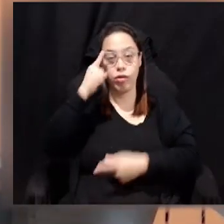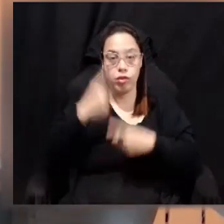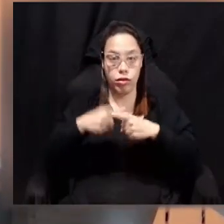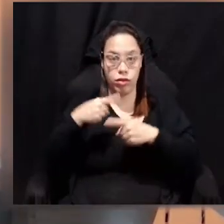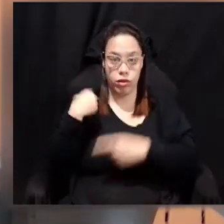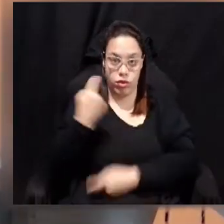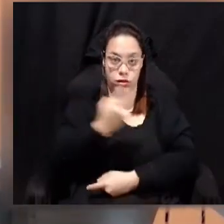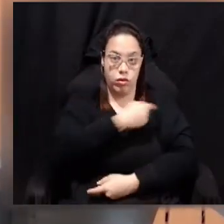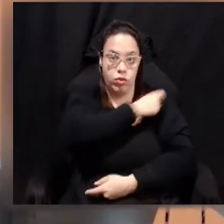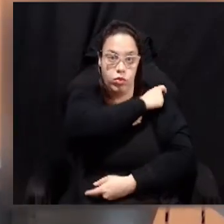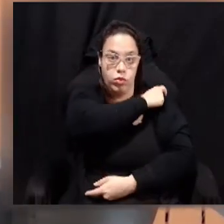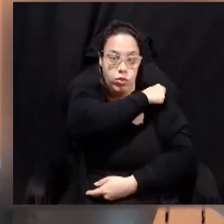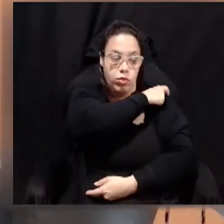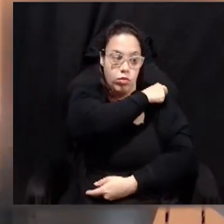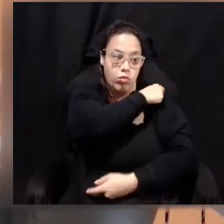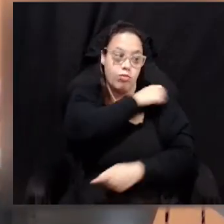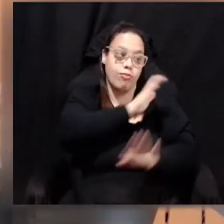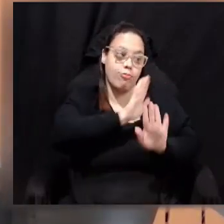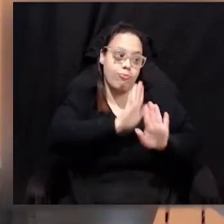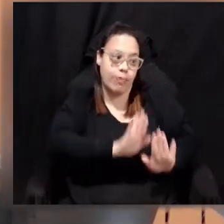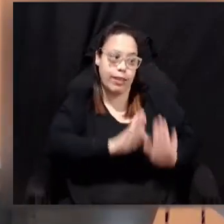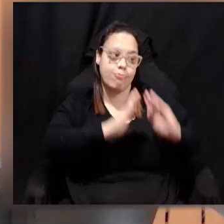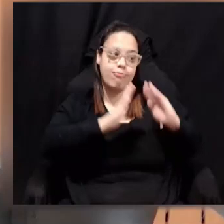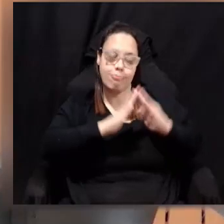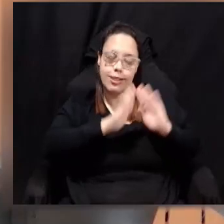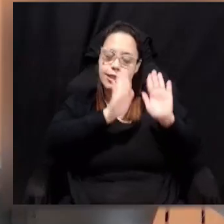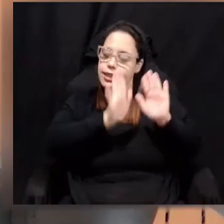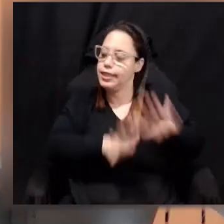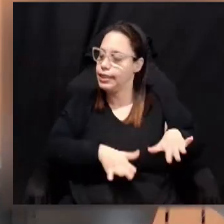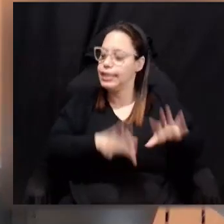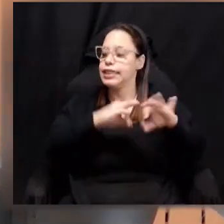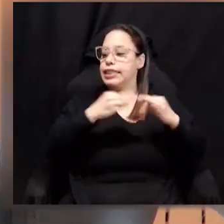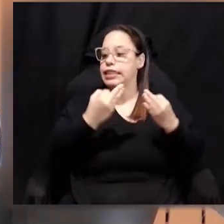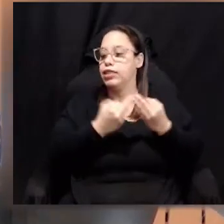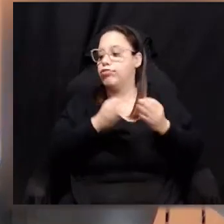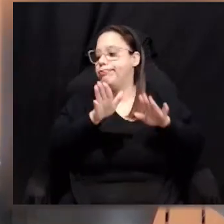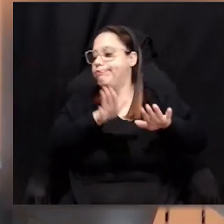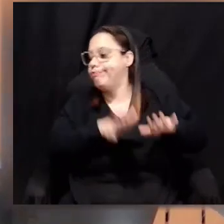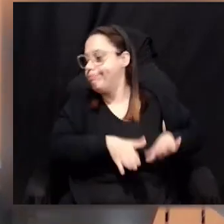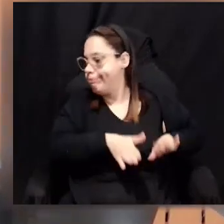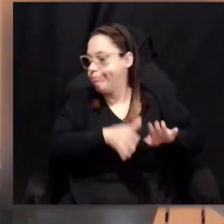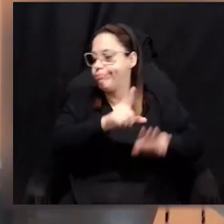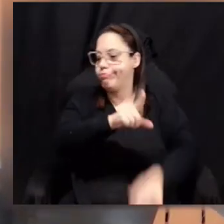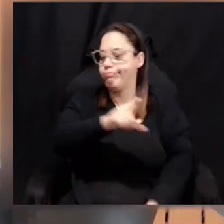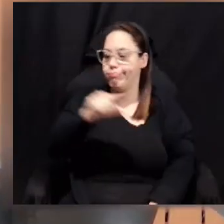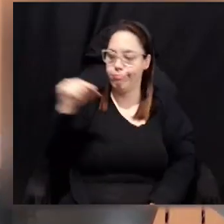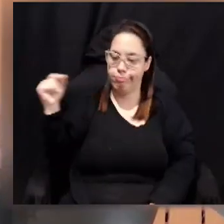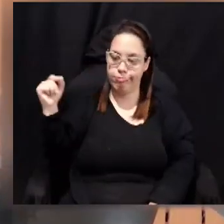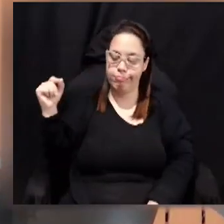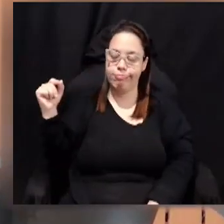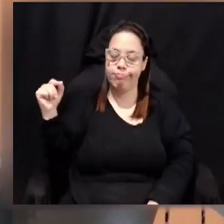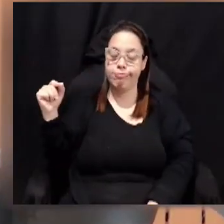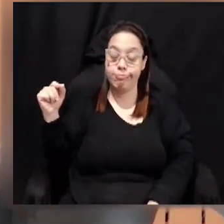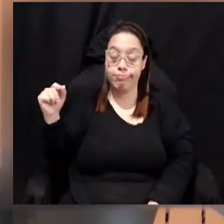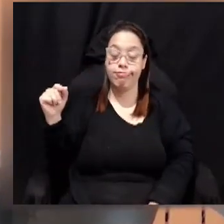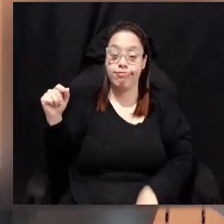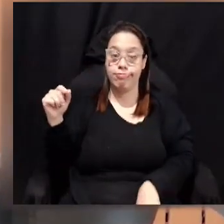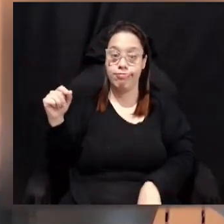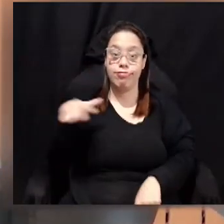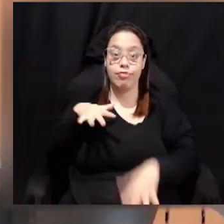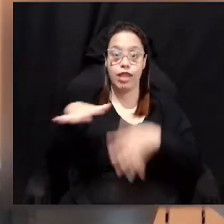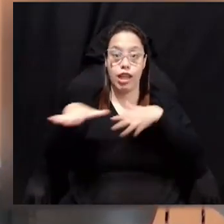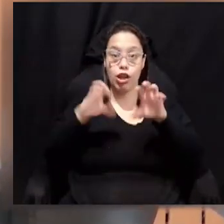os nossos lares, deixamos as nossas famílias, saímos, muitas vezes, em momentos de festa,